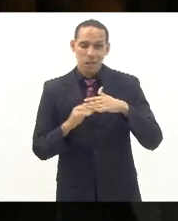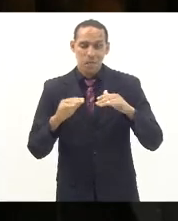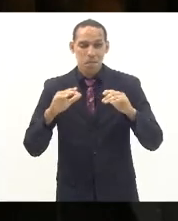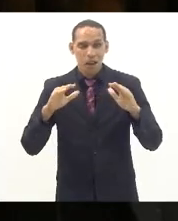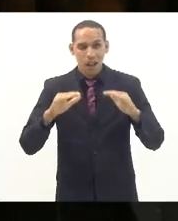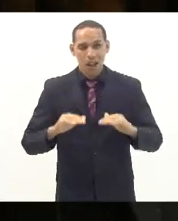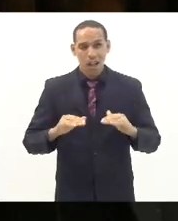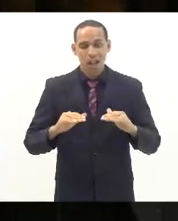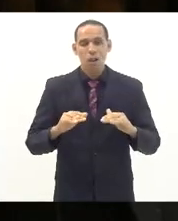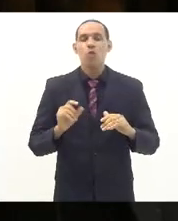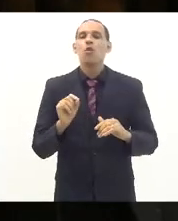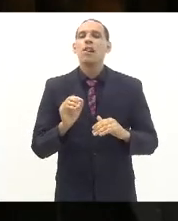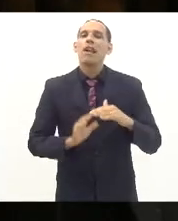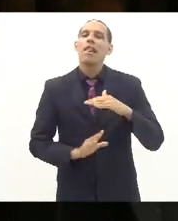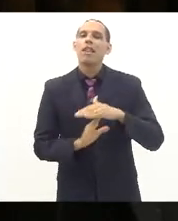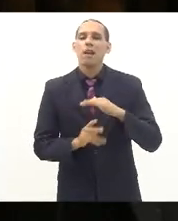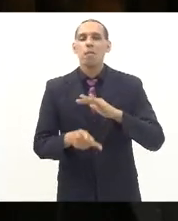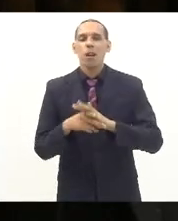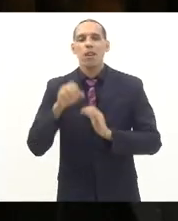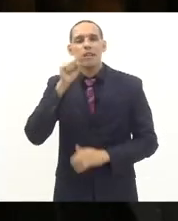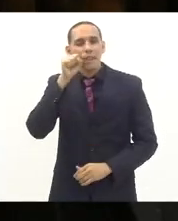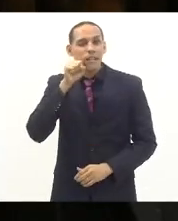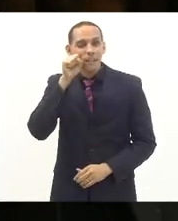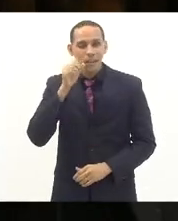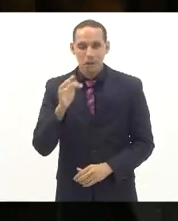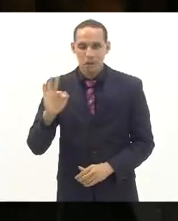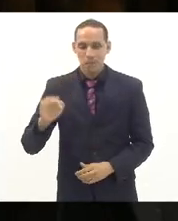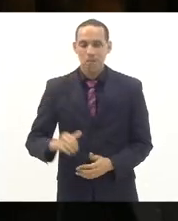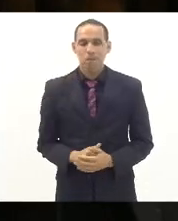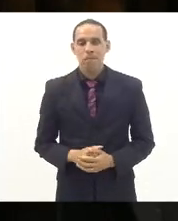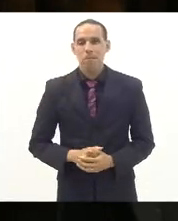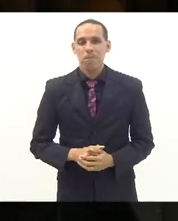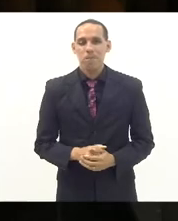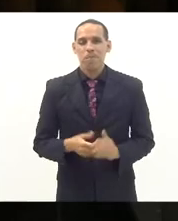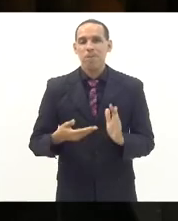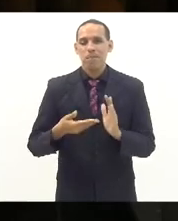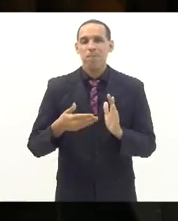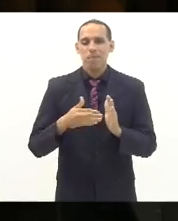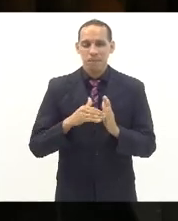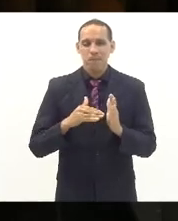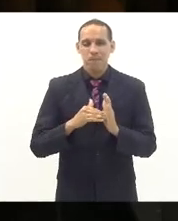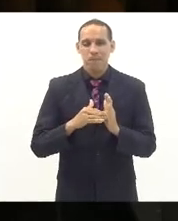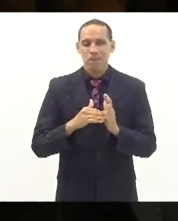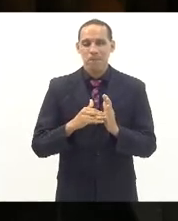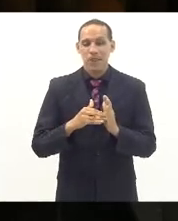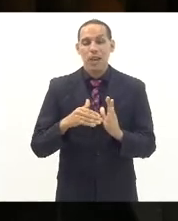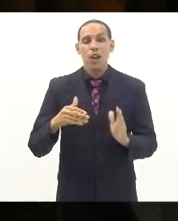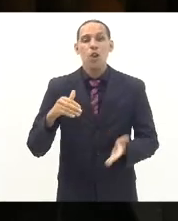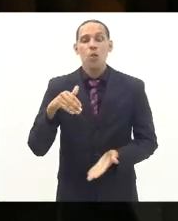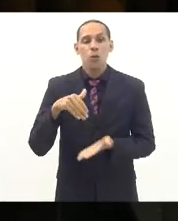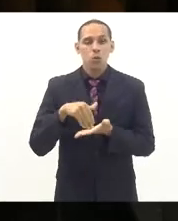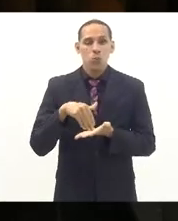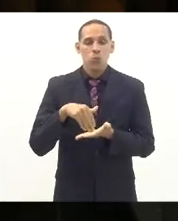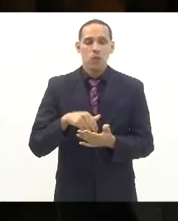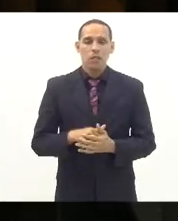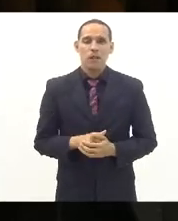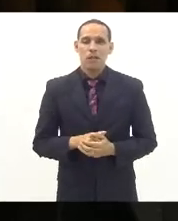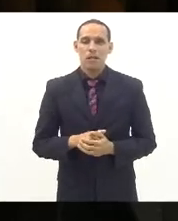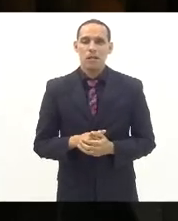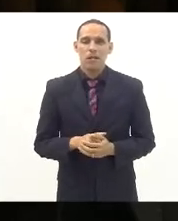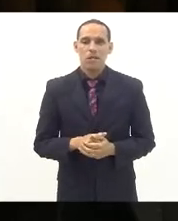ao teto do Senado Federal a e por último e